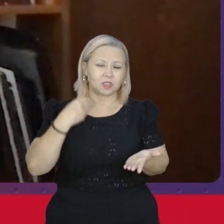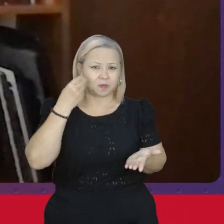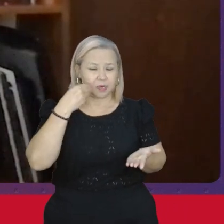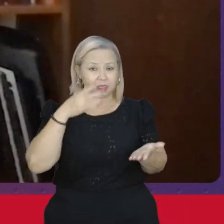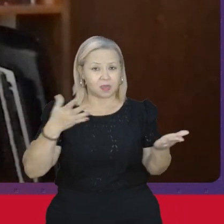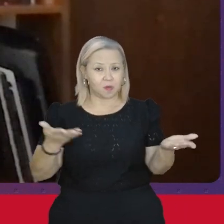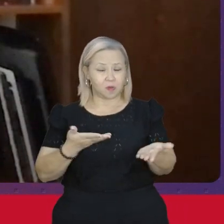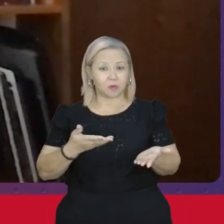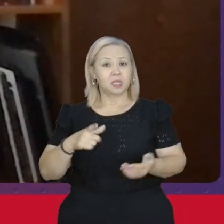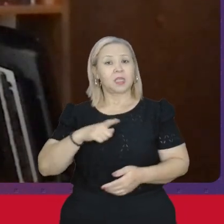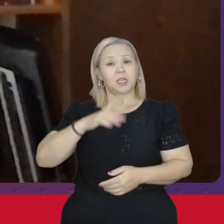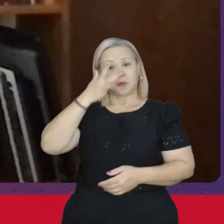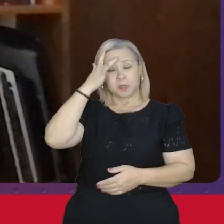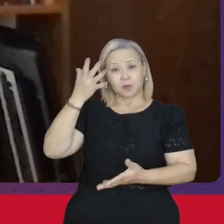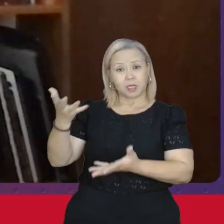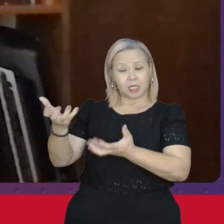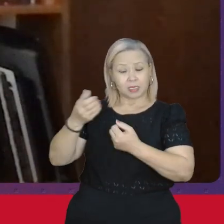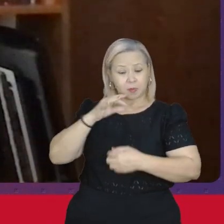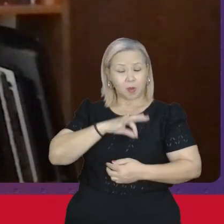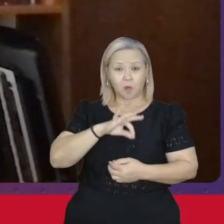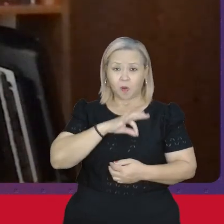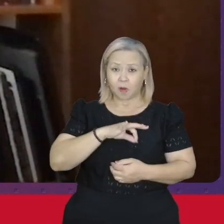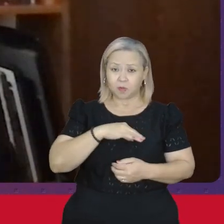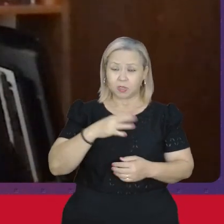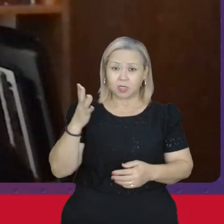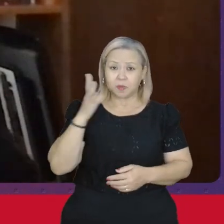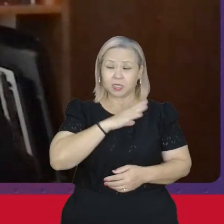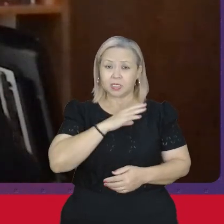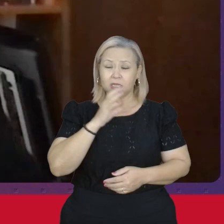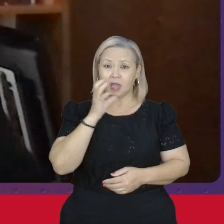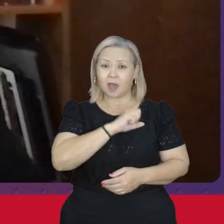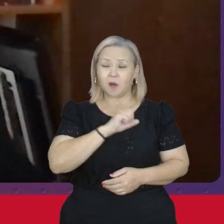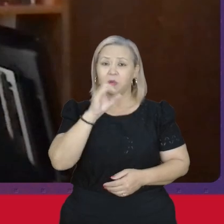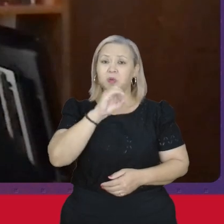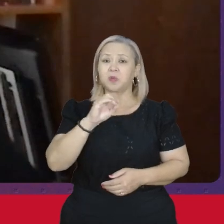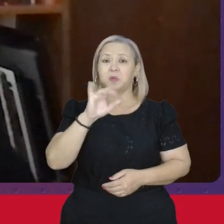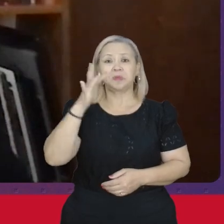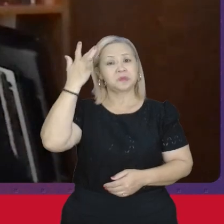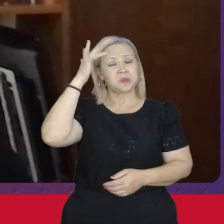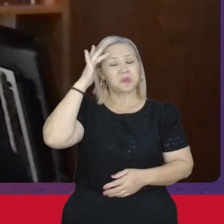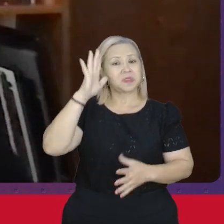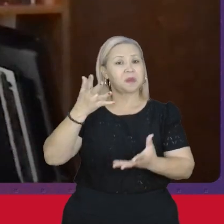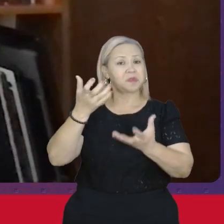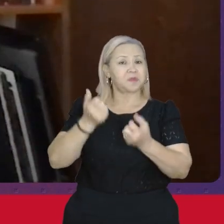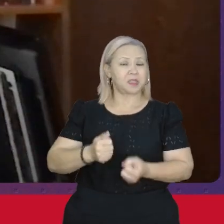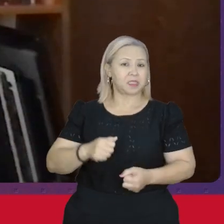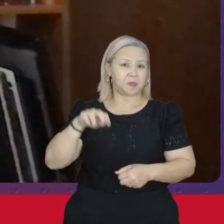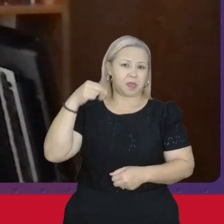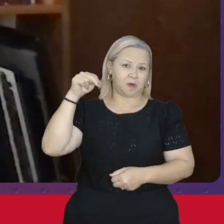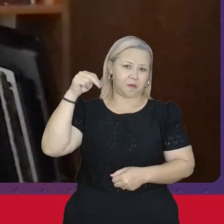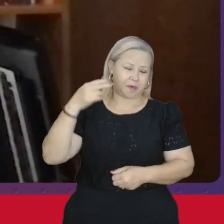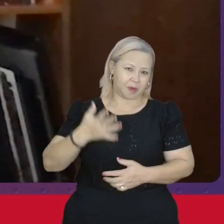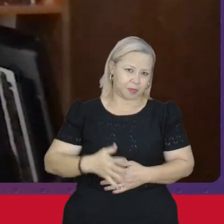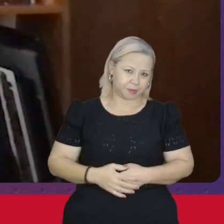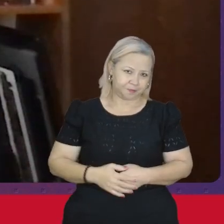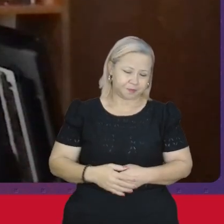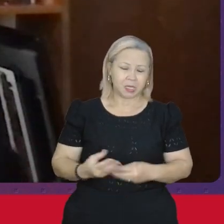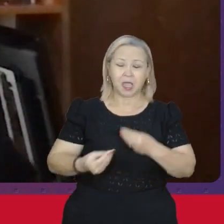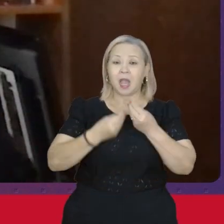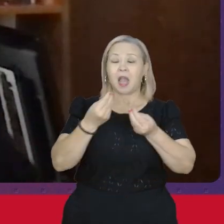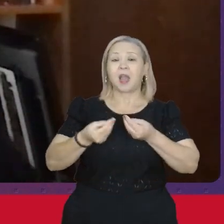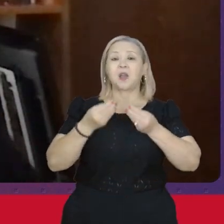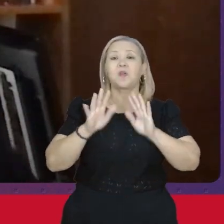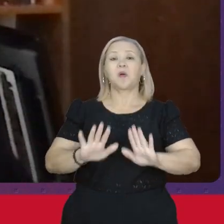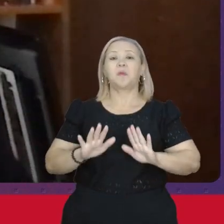que recebeu o auxílio emergencial em outubro e não sabe se vai receber em novembro. Aliás, como nós vamos ver nas próximas aulas,